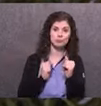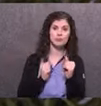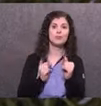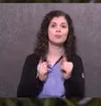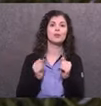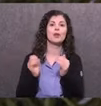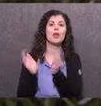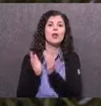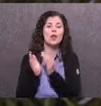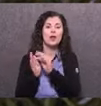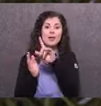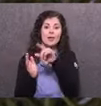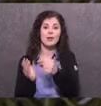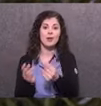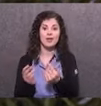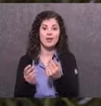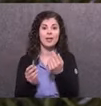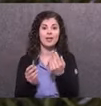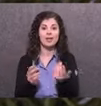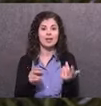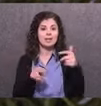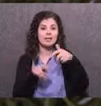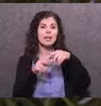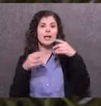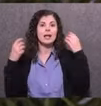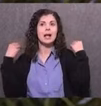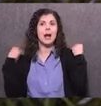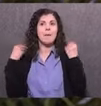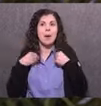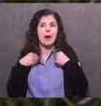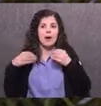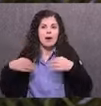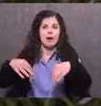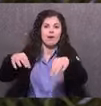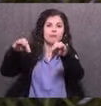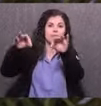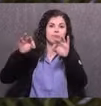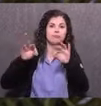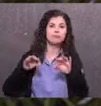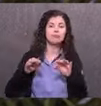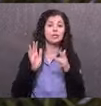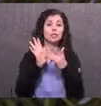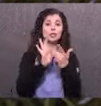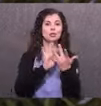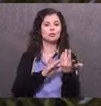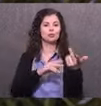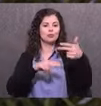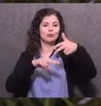puseram sobre eles as suas capas e Jesus sentou-se em cima.